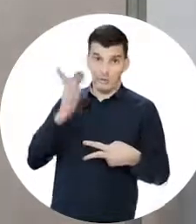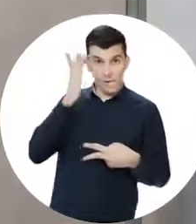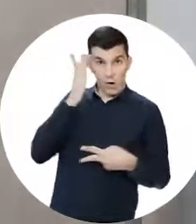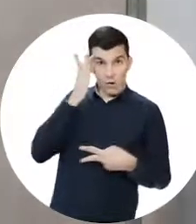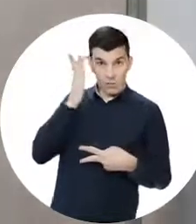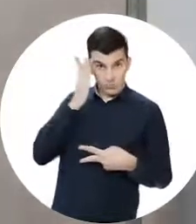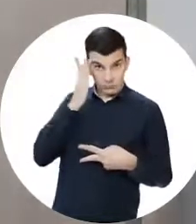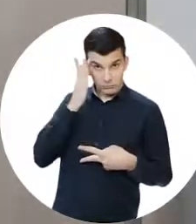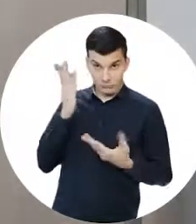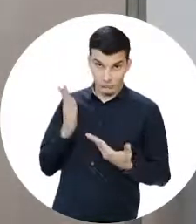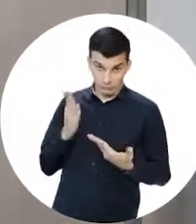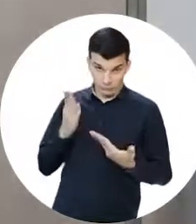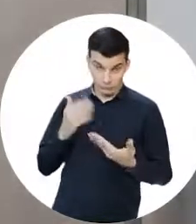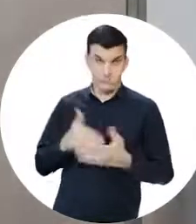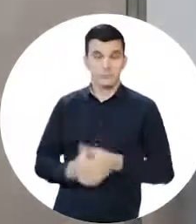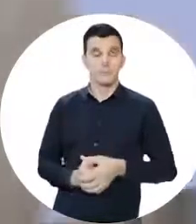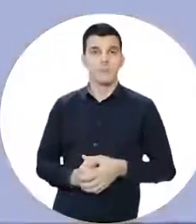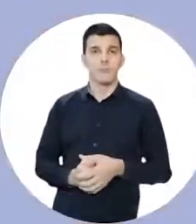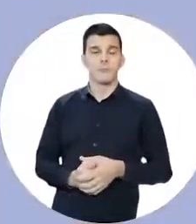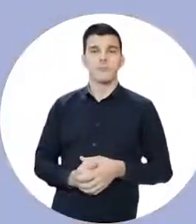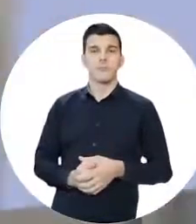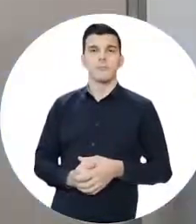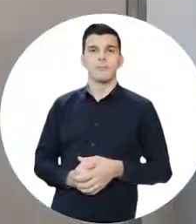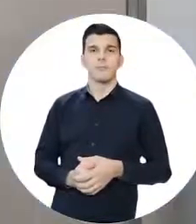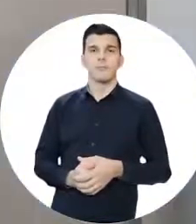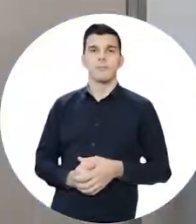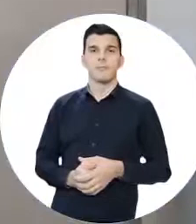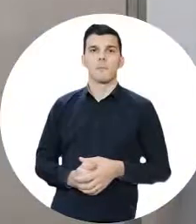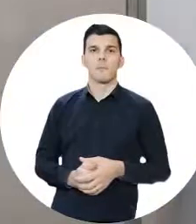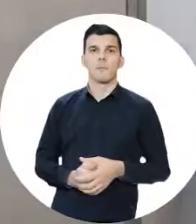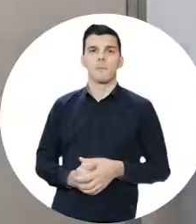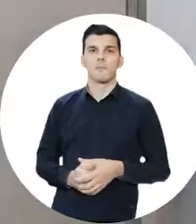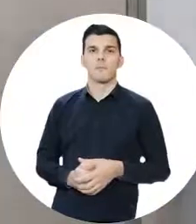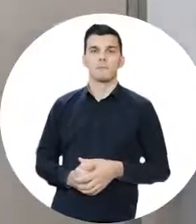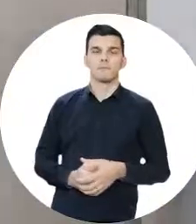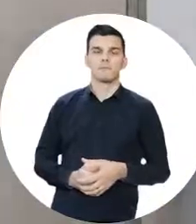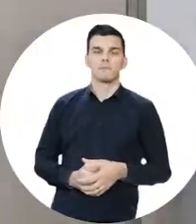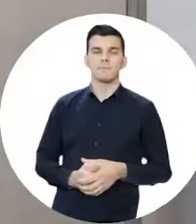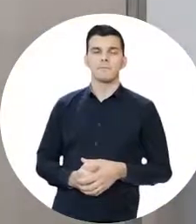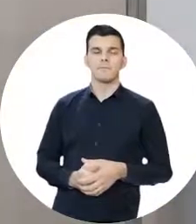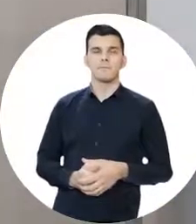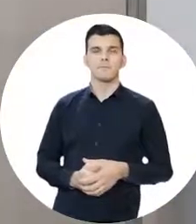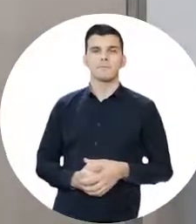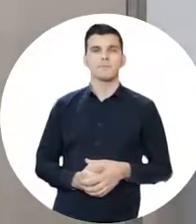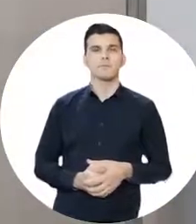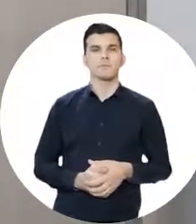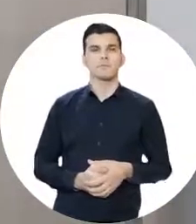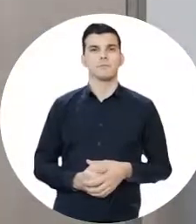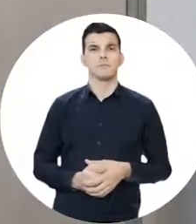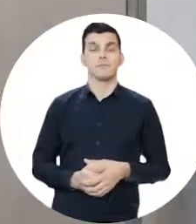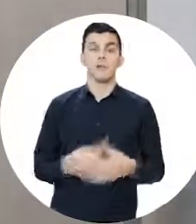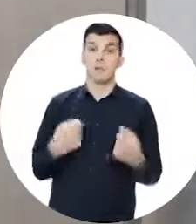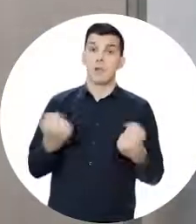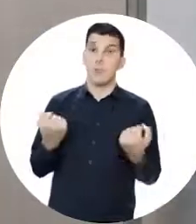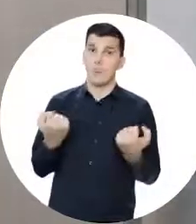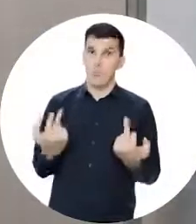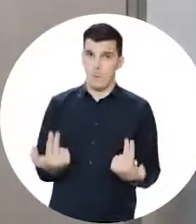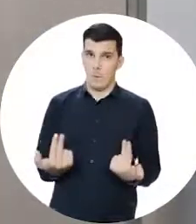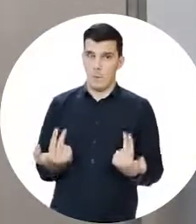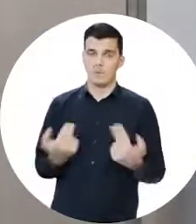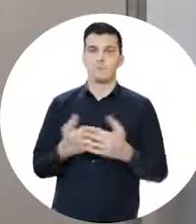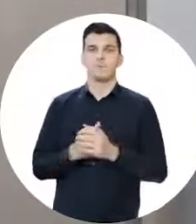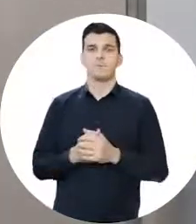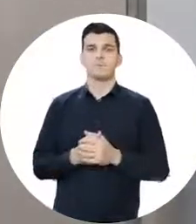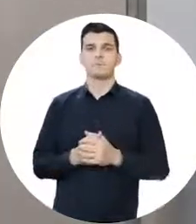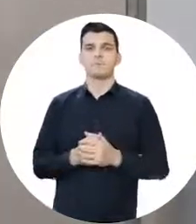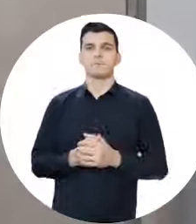soluto por volume de solução? Olha a diferença de concentração comum para densidade. Aqui tem que ser igual.